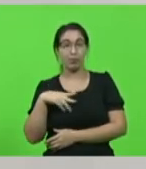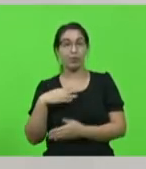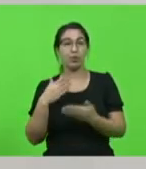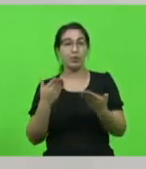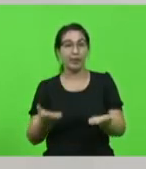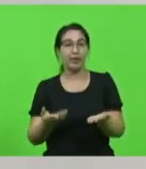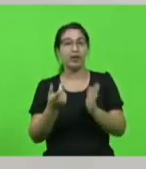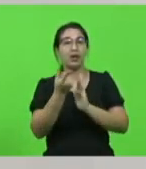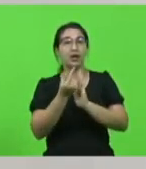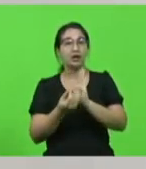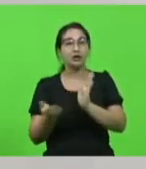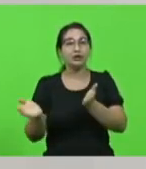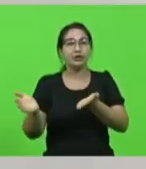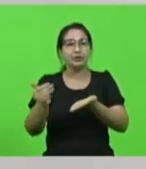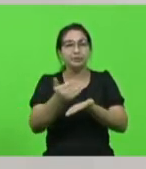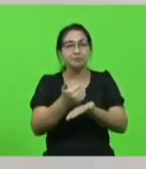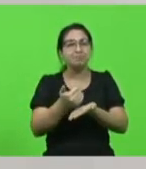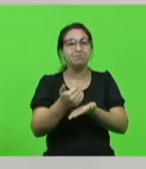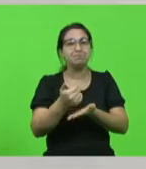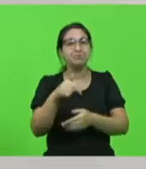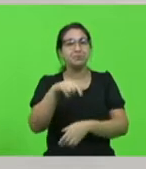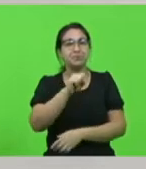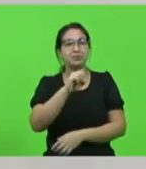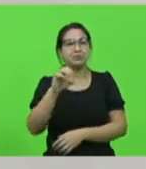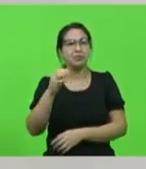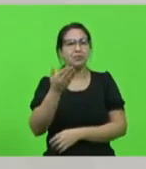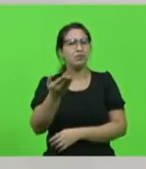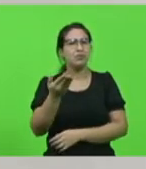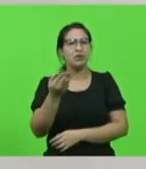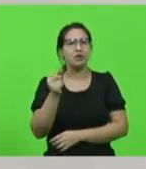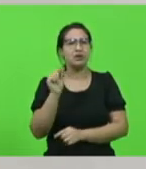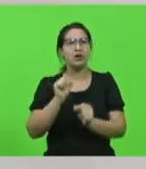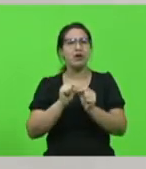monopólio em Santa Catarina? O que os deputados fariam?